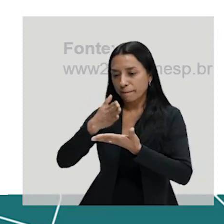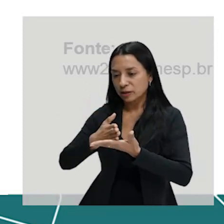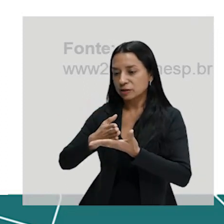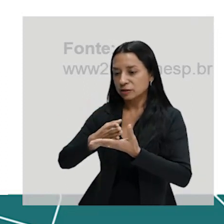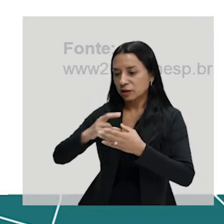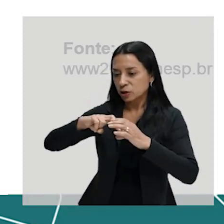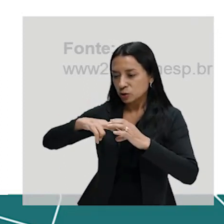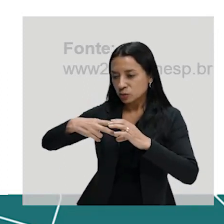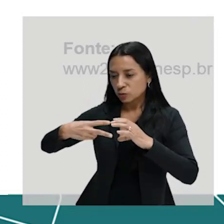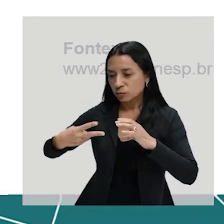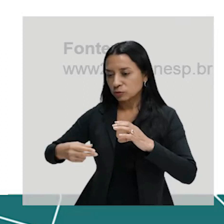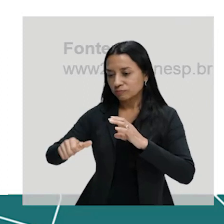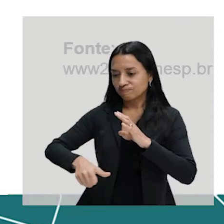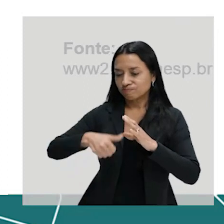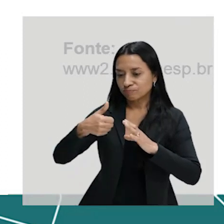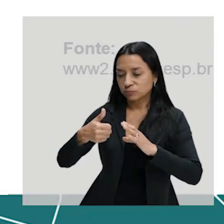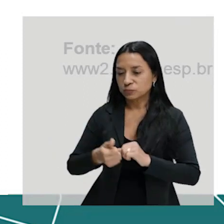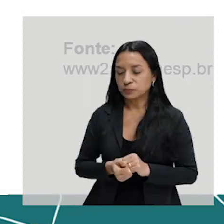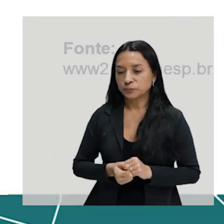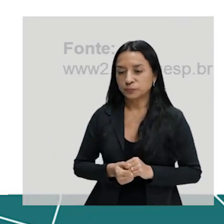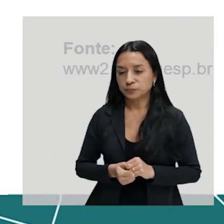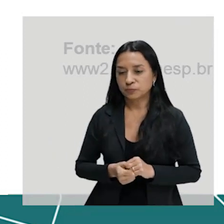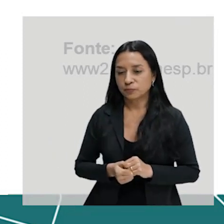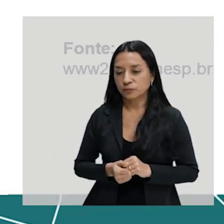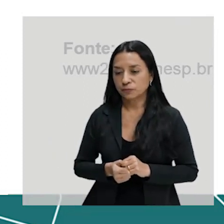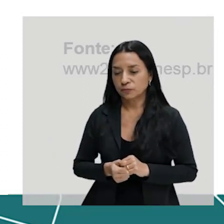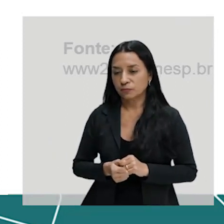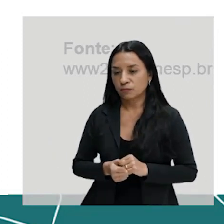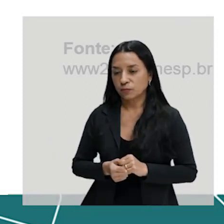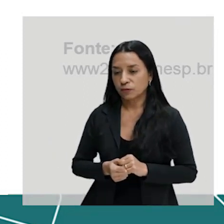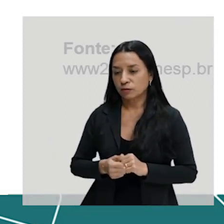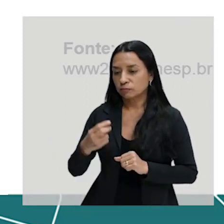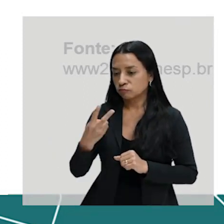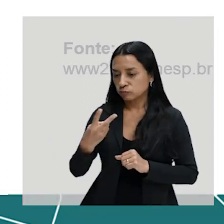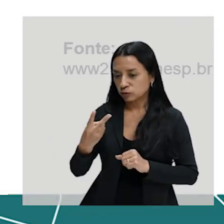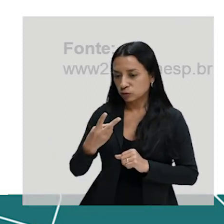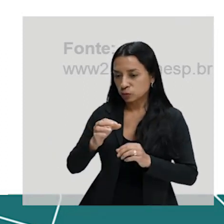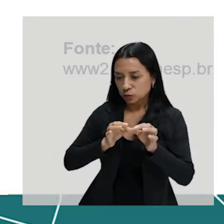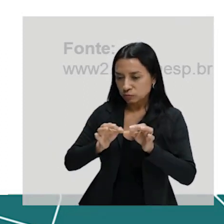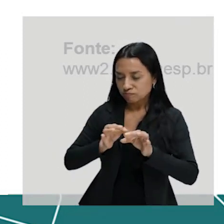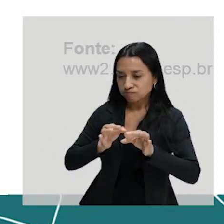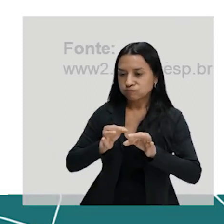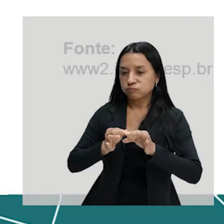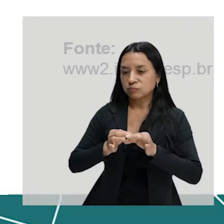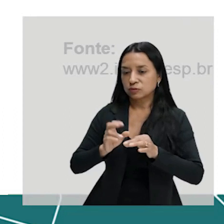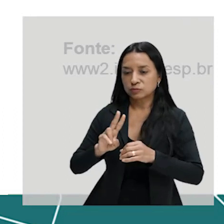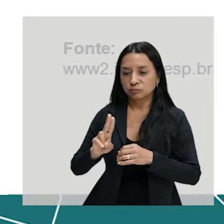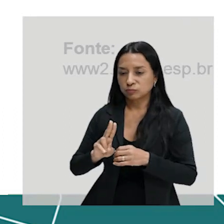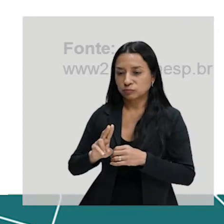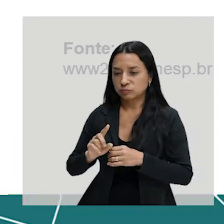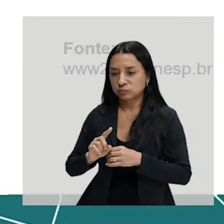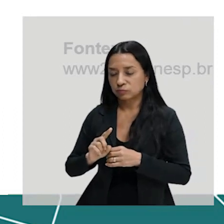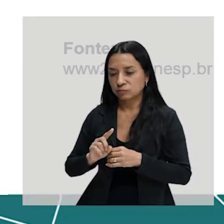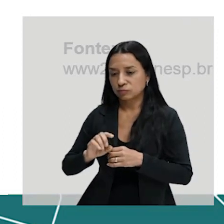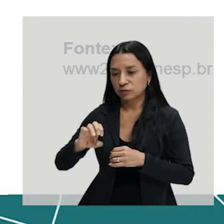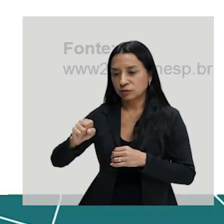cromossomos que essa primeira essas daqui essas duas que foram formadas agora elas não são mais espermatócitos um